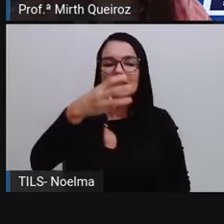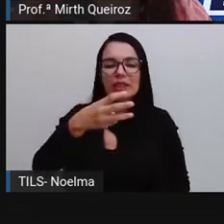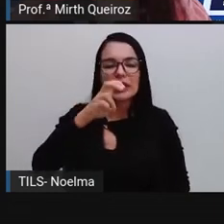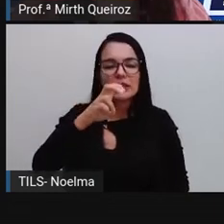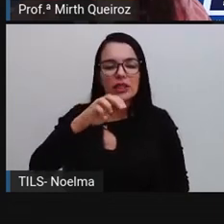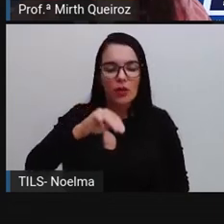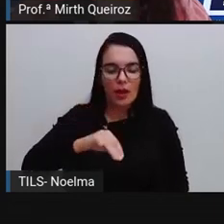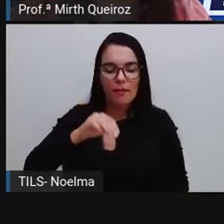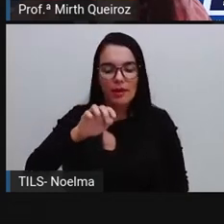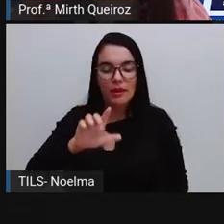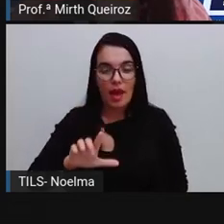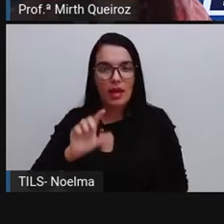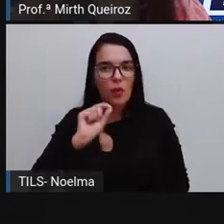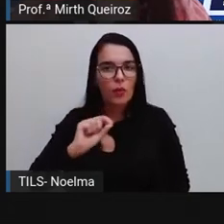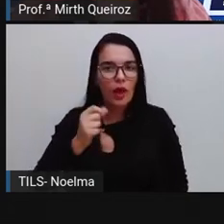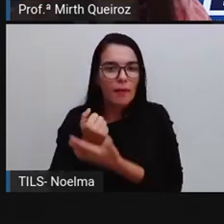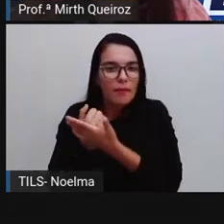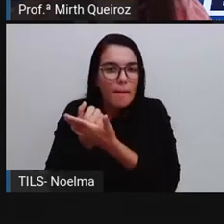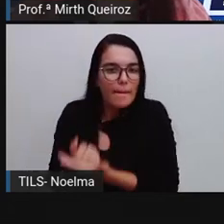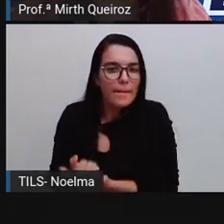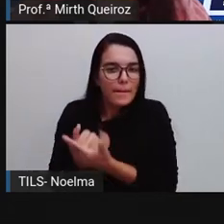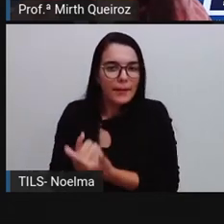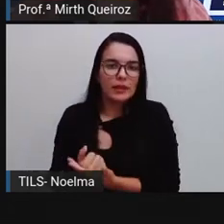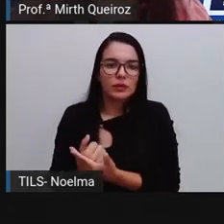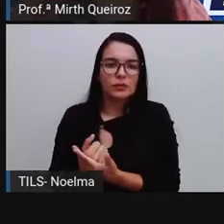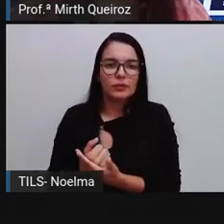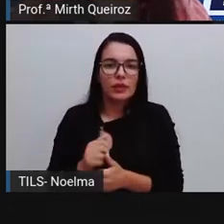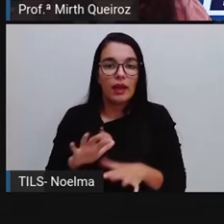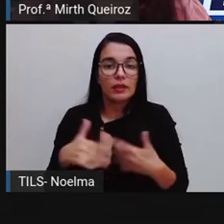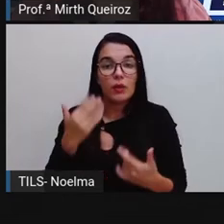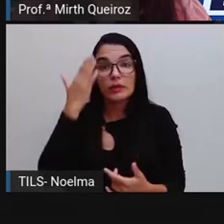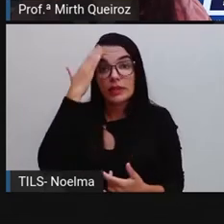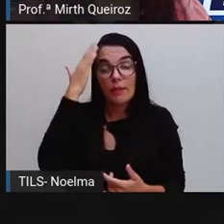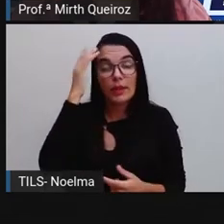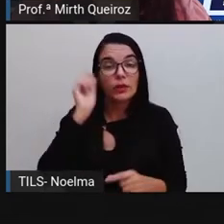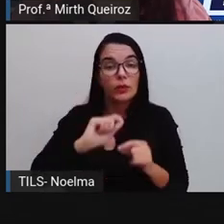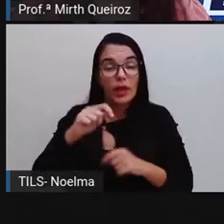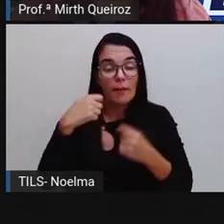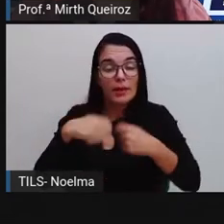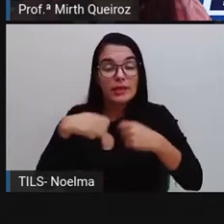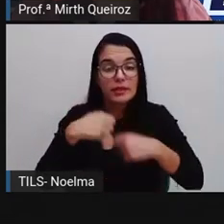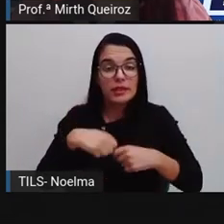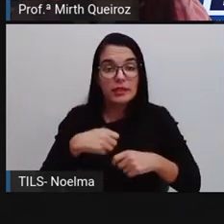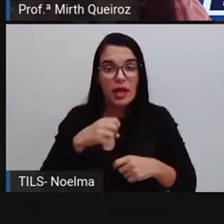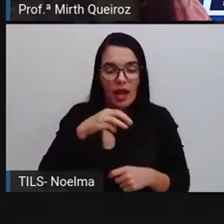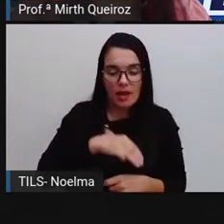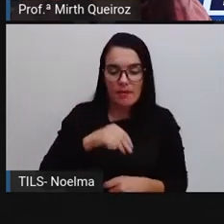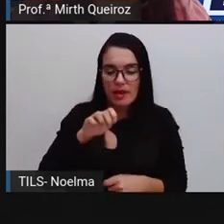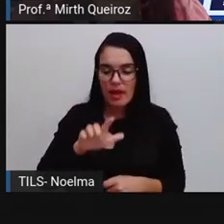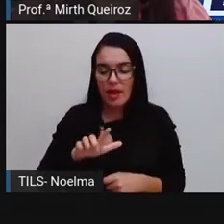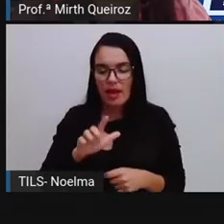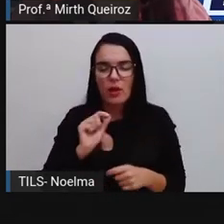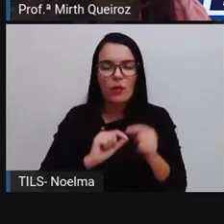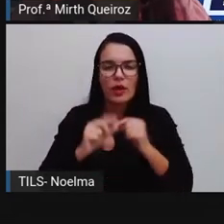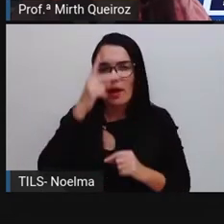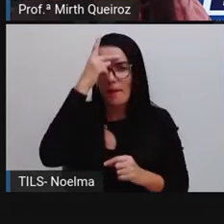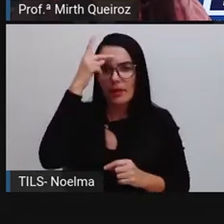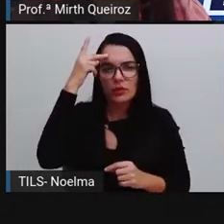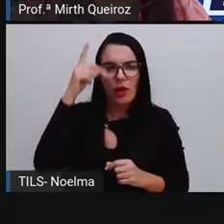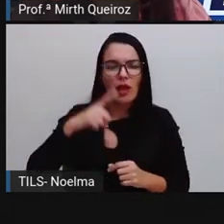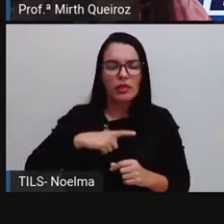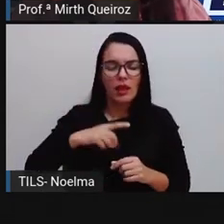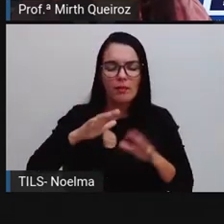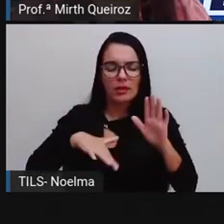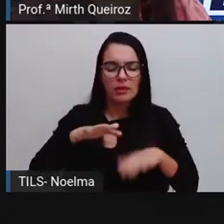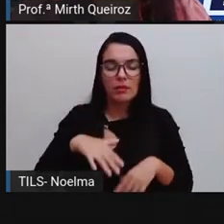água por quilo de massa. Sabendo disso, quantos mililitros de água deve tomar uma pessoa que